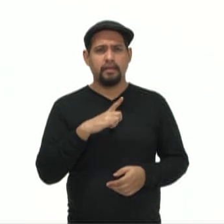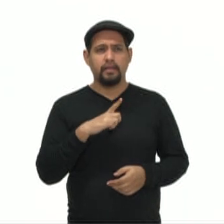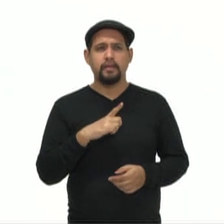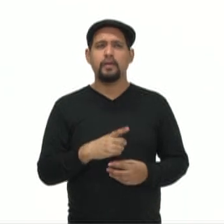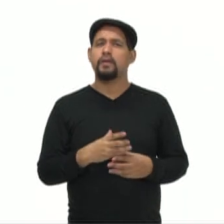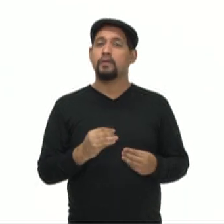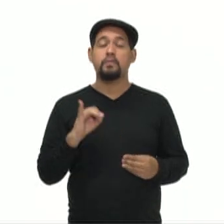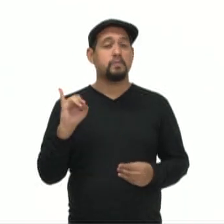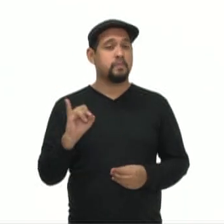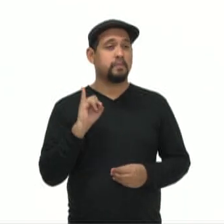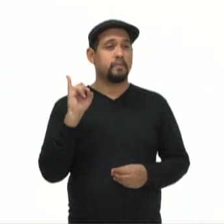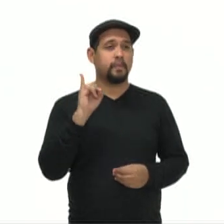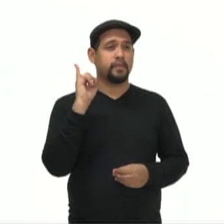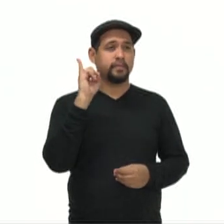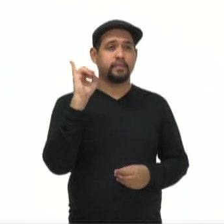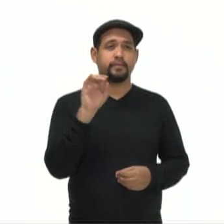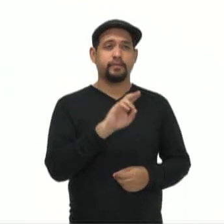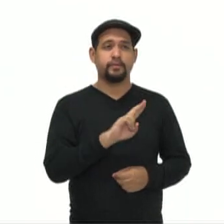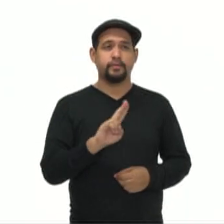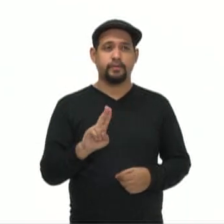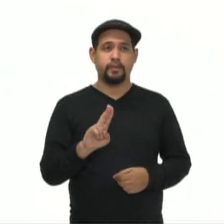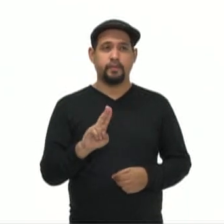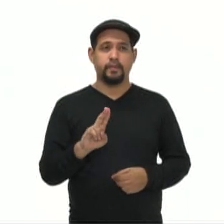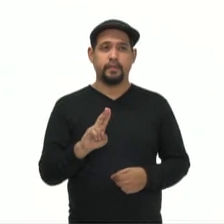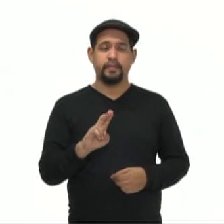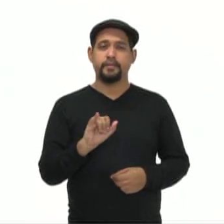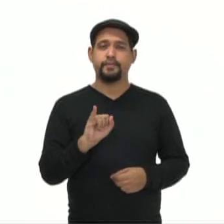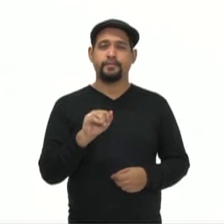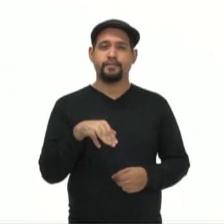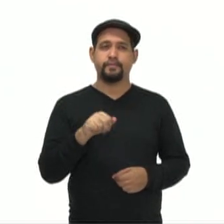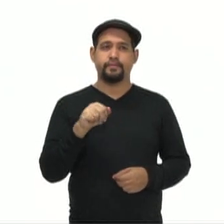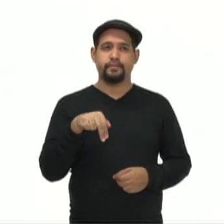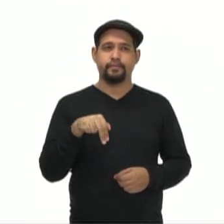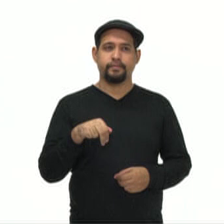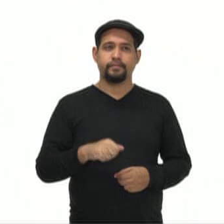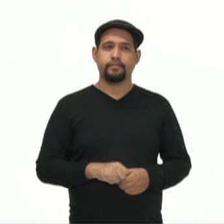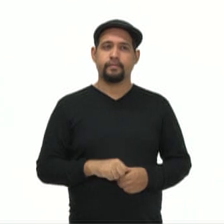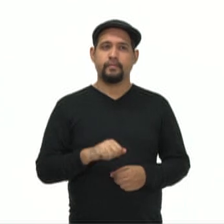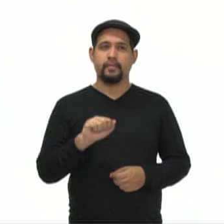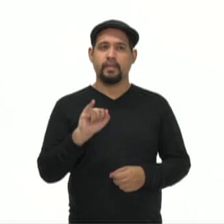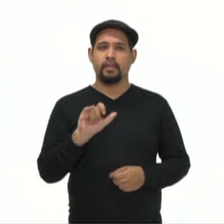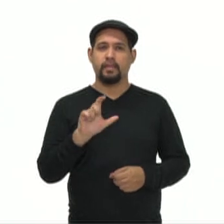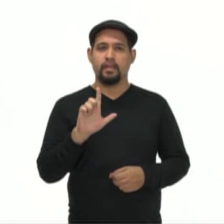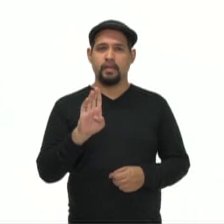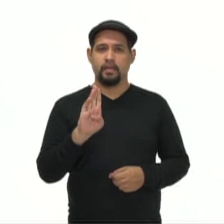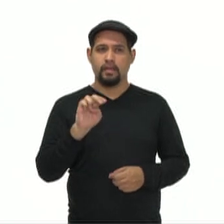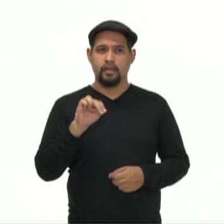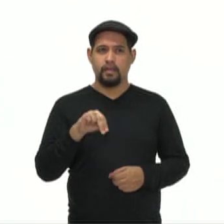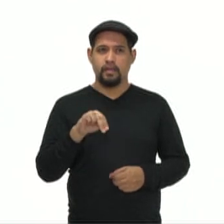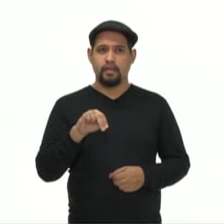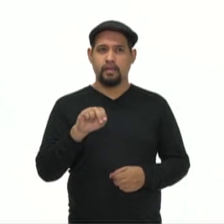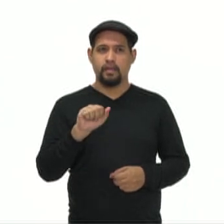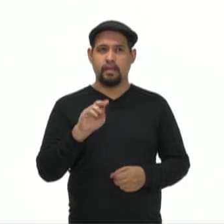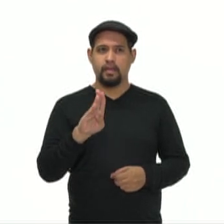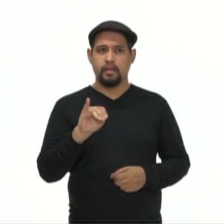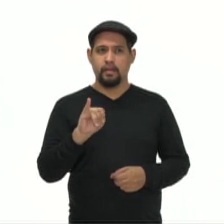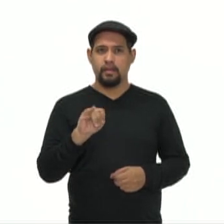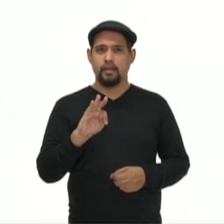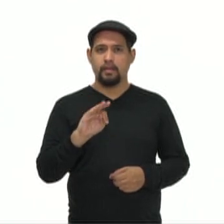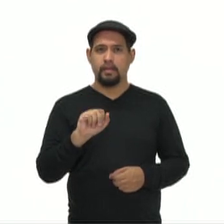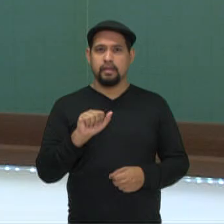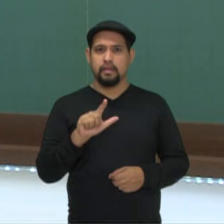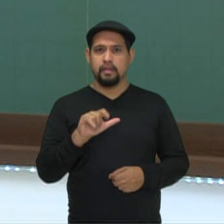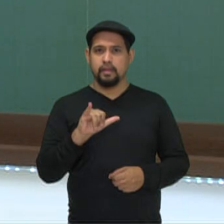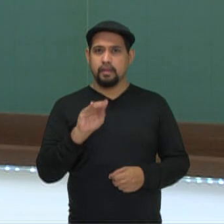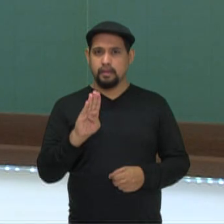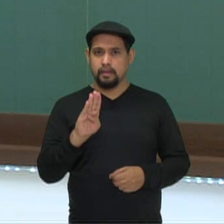mesquita muito importante chamada Mesquita de Curitiba, Imam Ali ibn Abi Talib. Todos